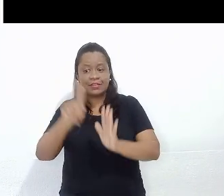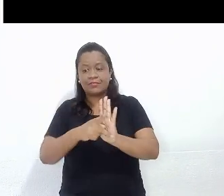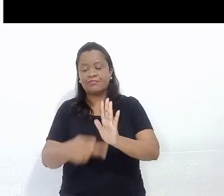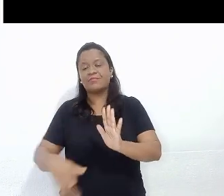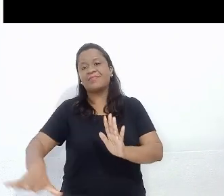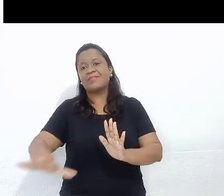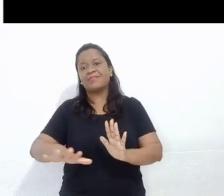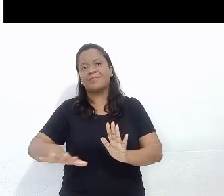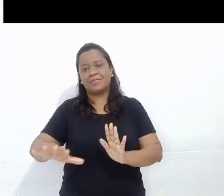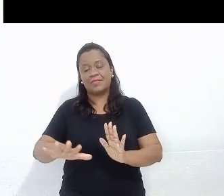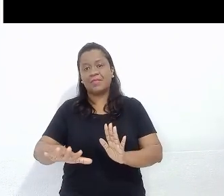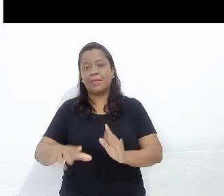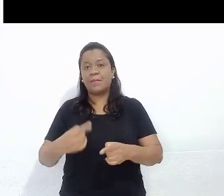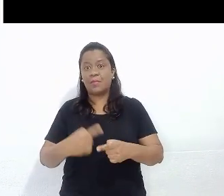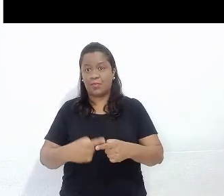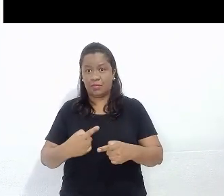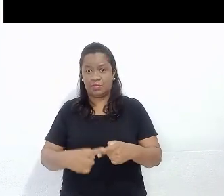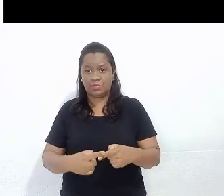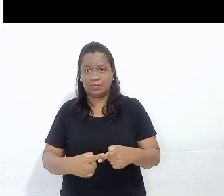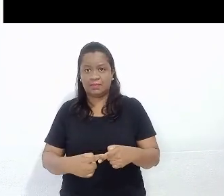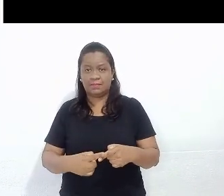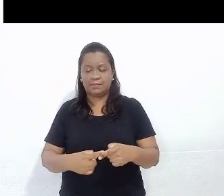justamente